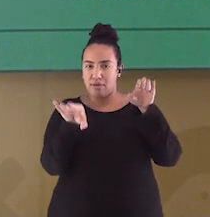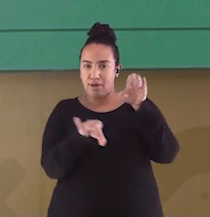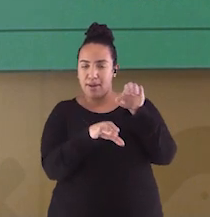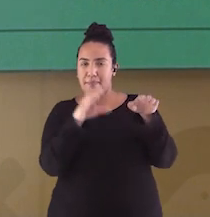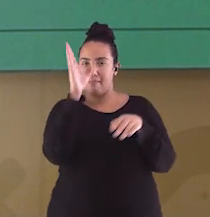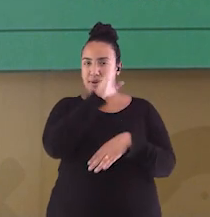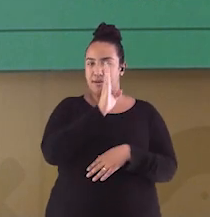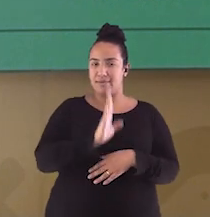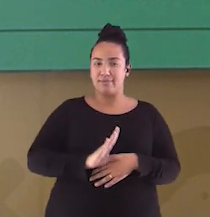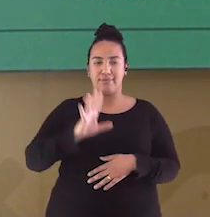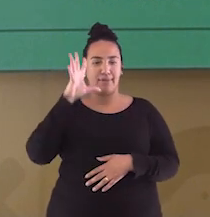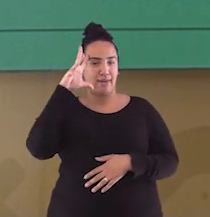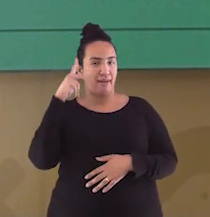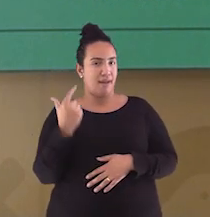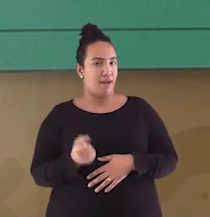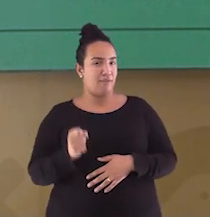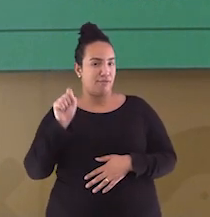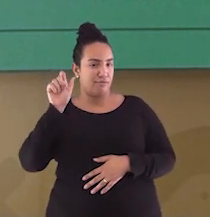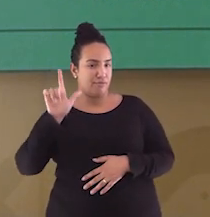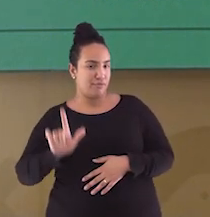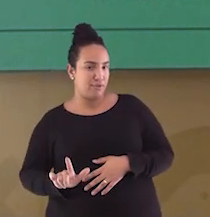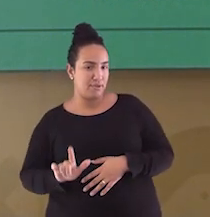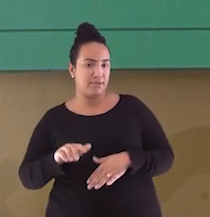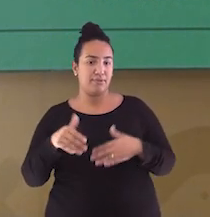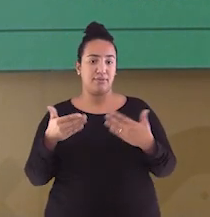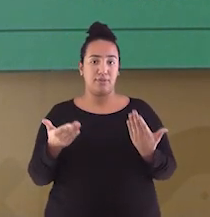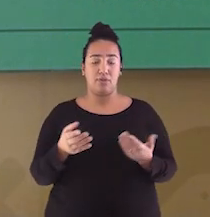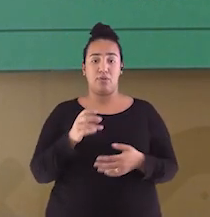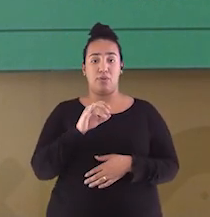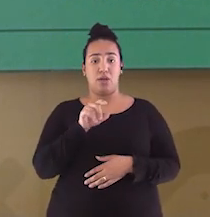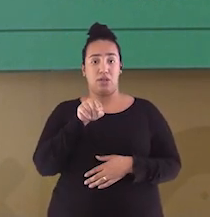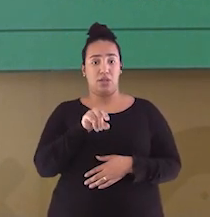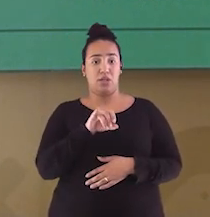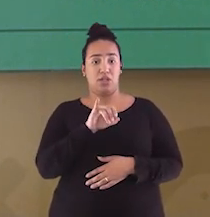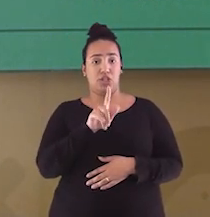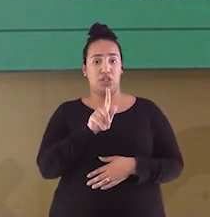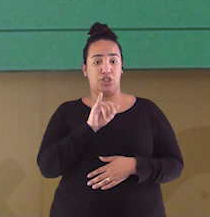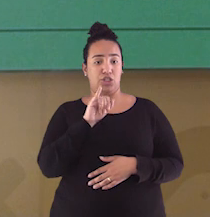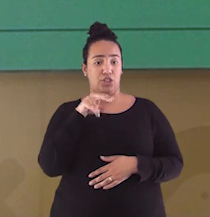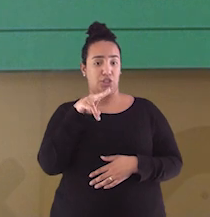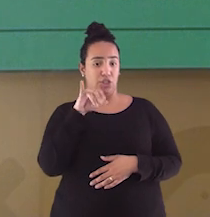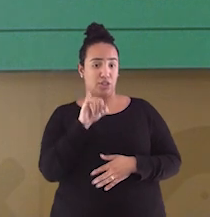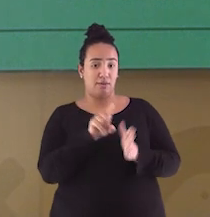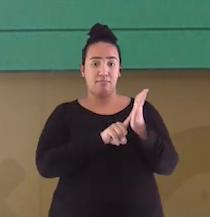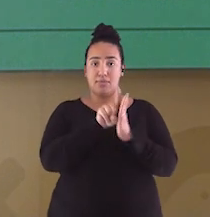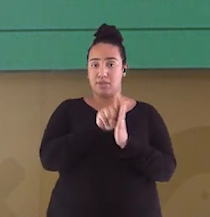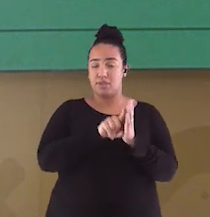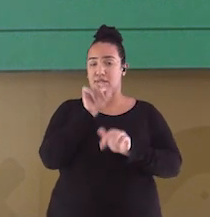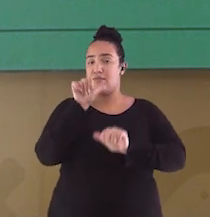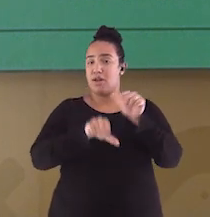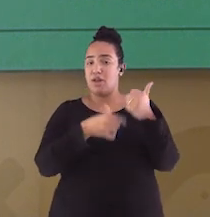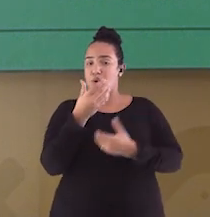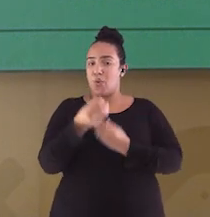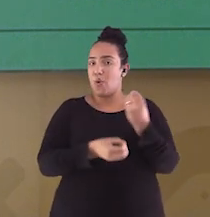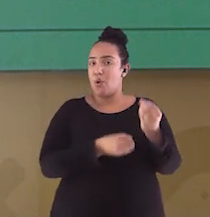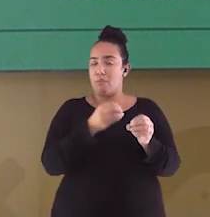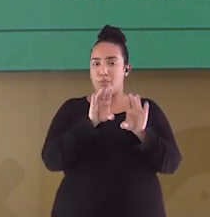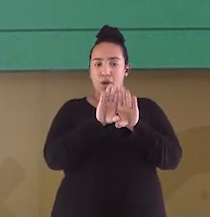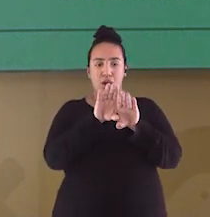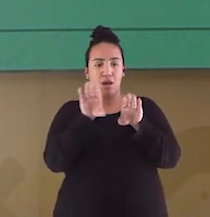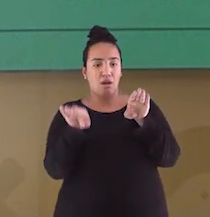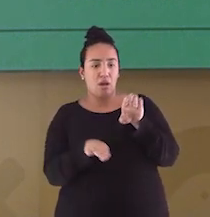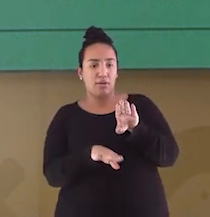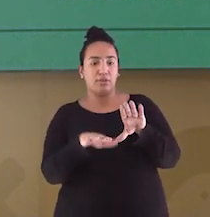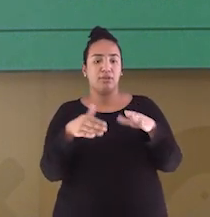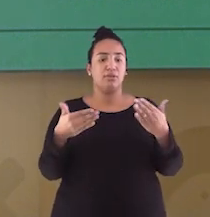do Brasil, o índice de Gini é um dos principais indicadores para avaliar em números essas desigualdades. O que